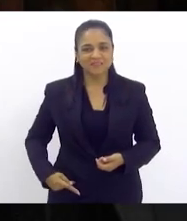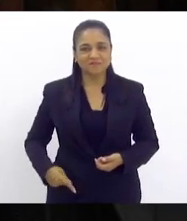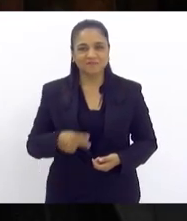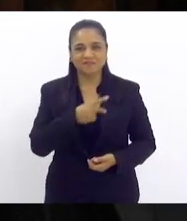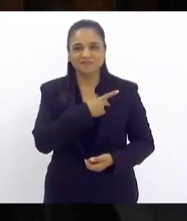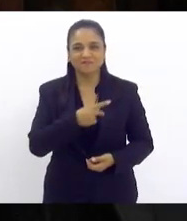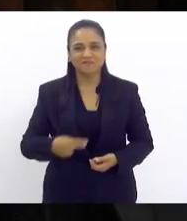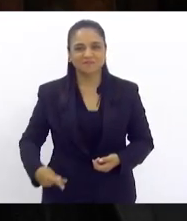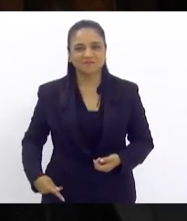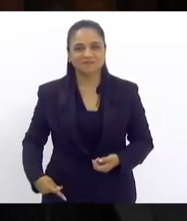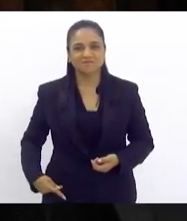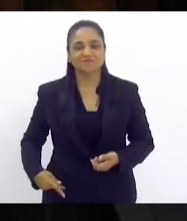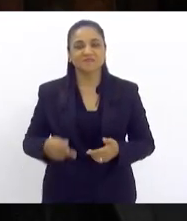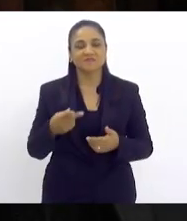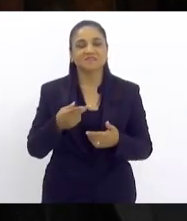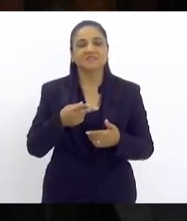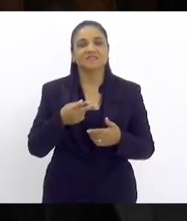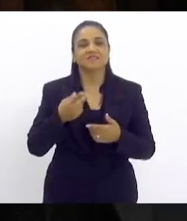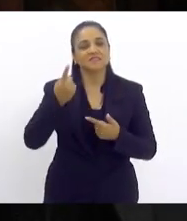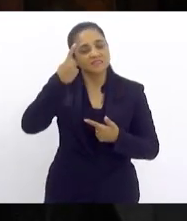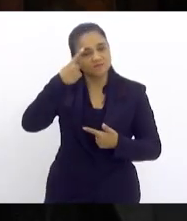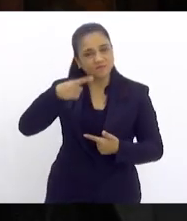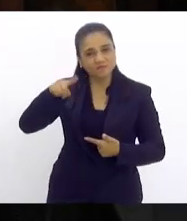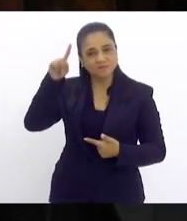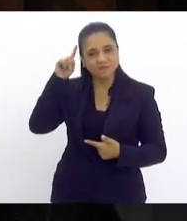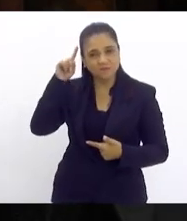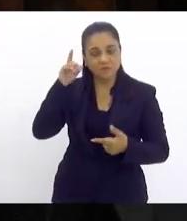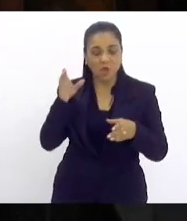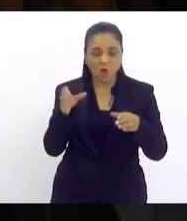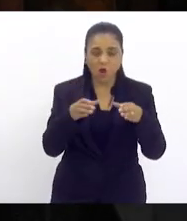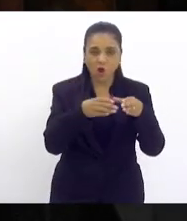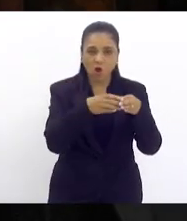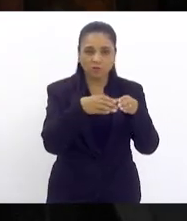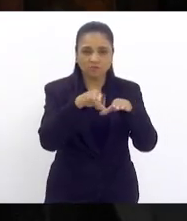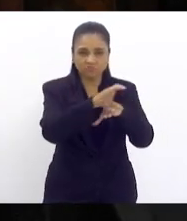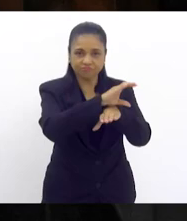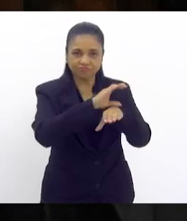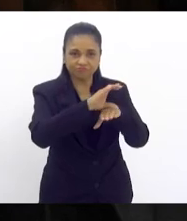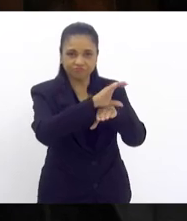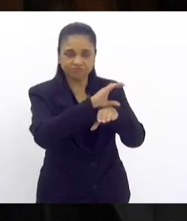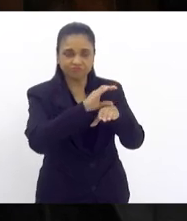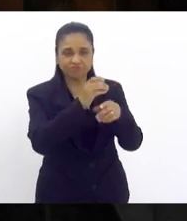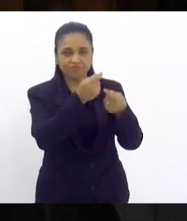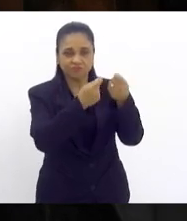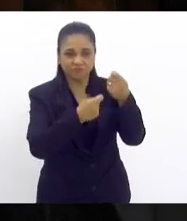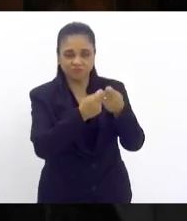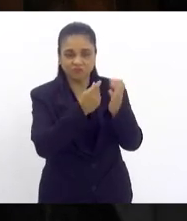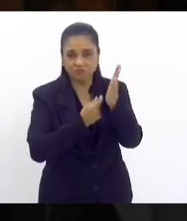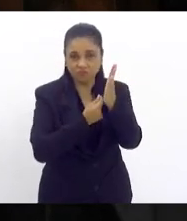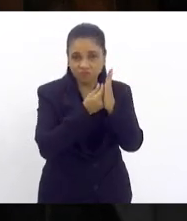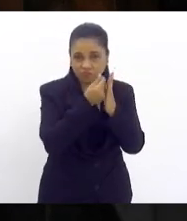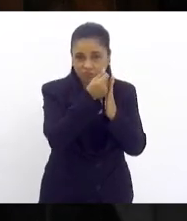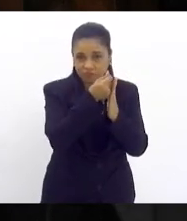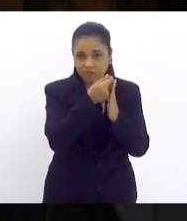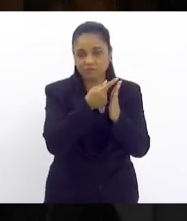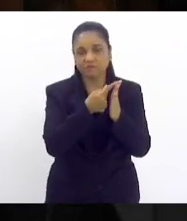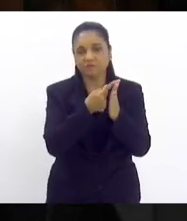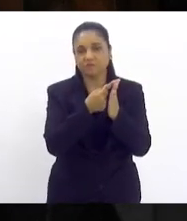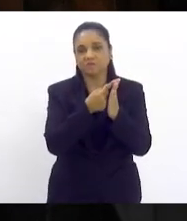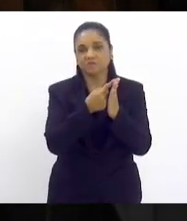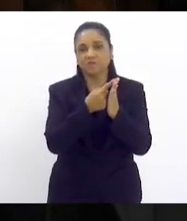passada, a Comissão de Orçamento se reuniu, primeiro